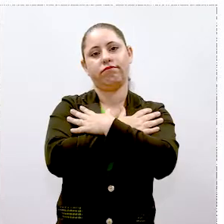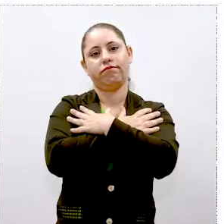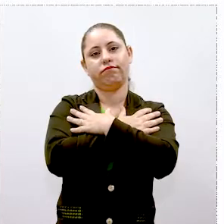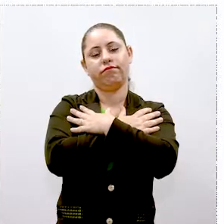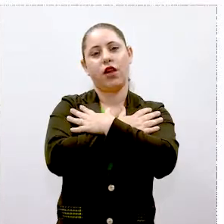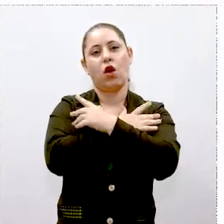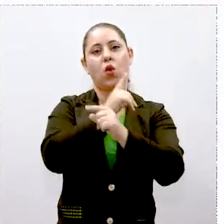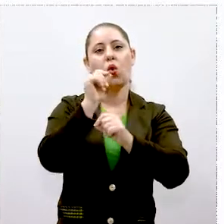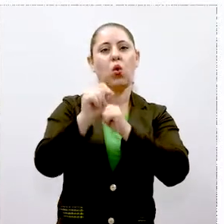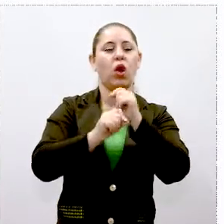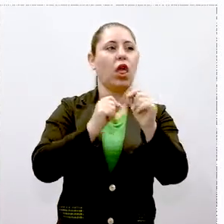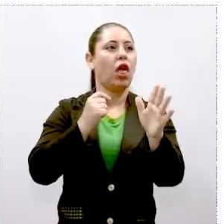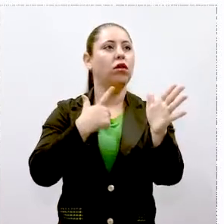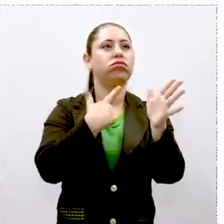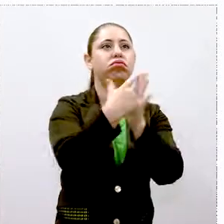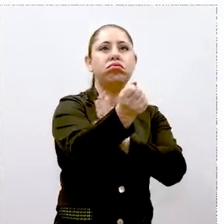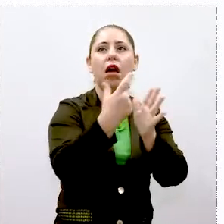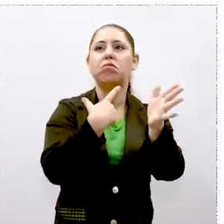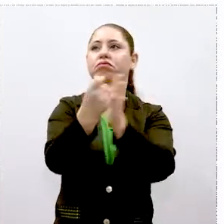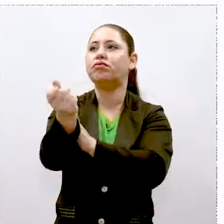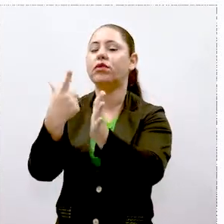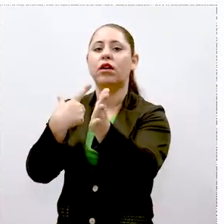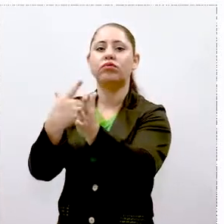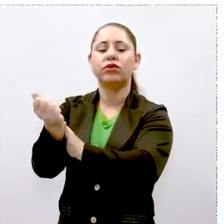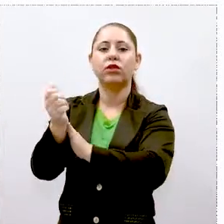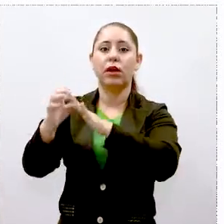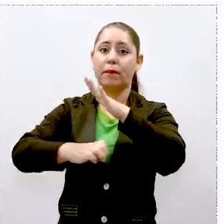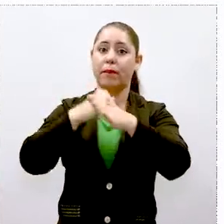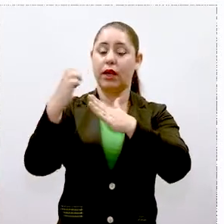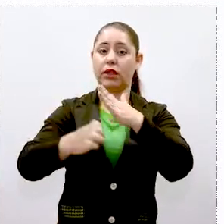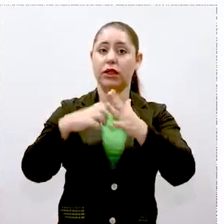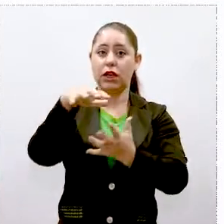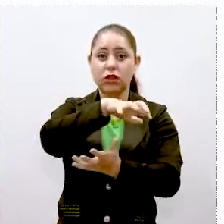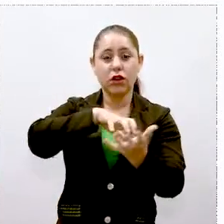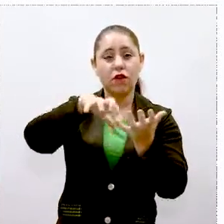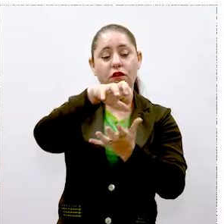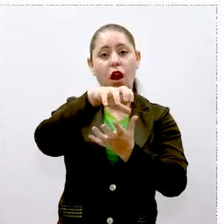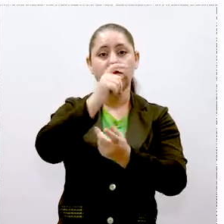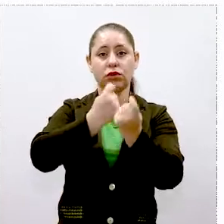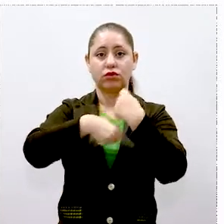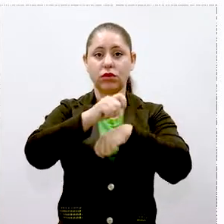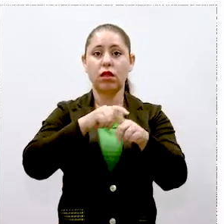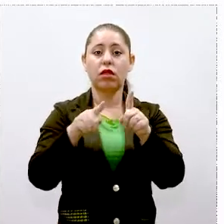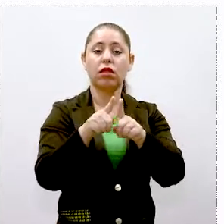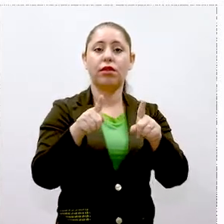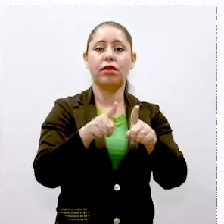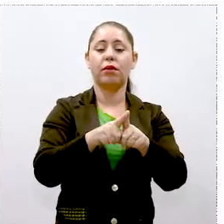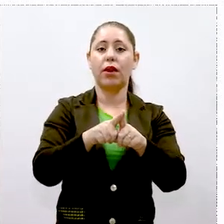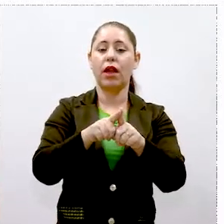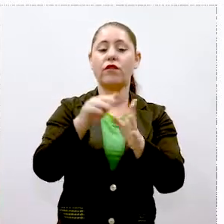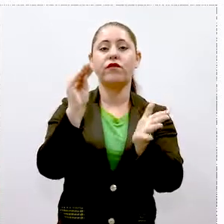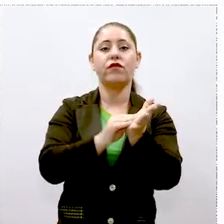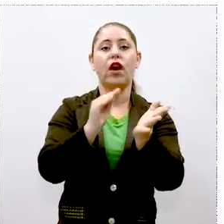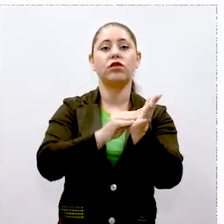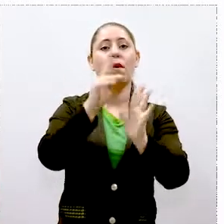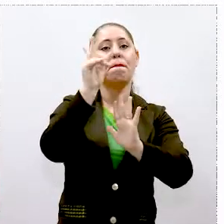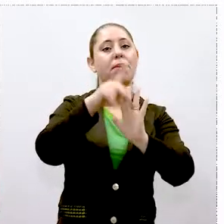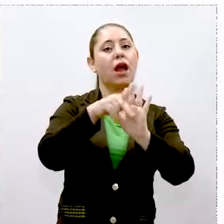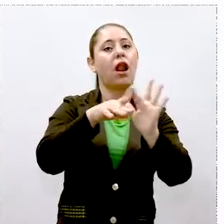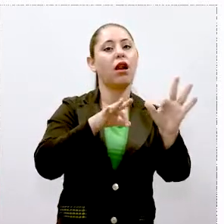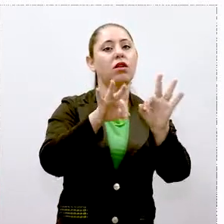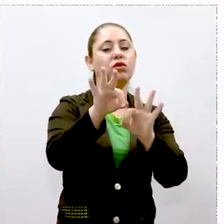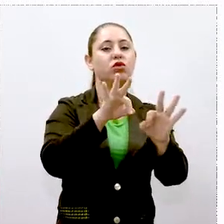desemprego, fuga de investidores, a famigerada reforma administrativa e a falta